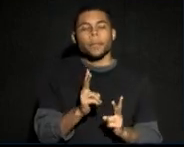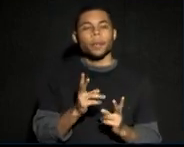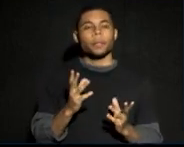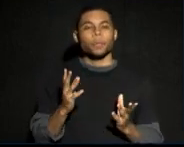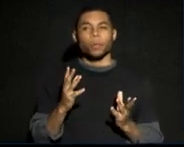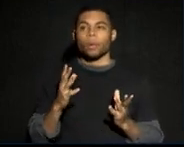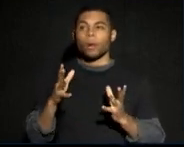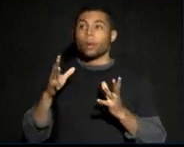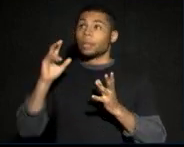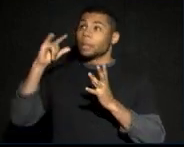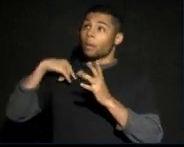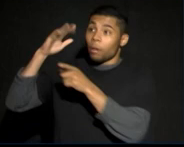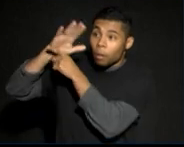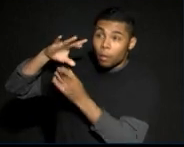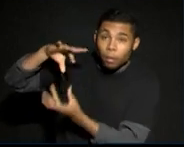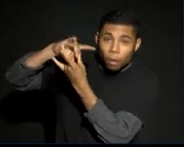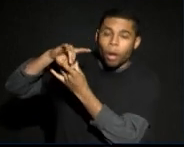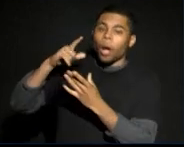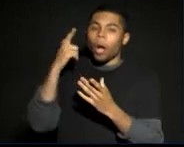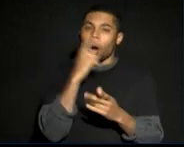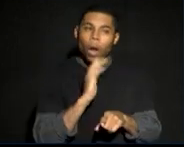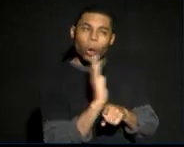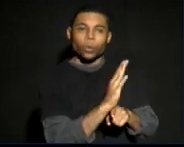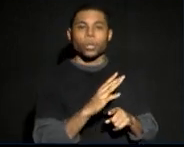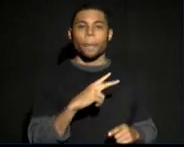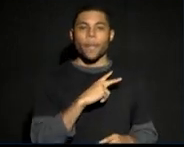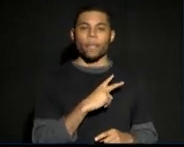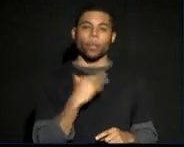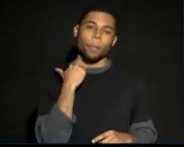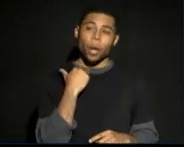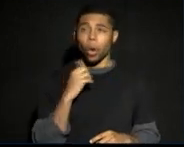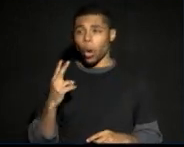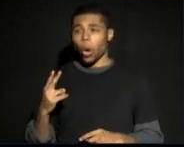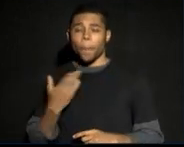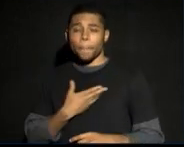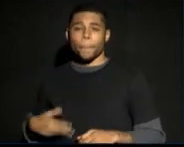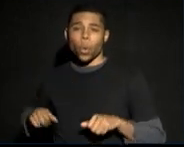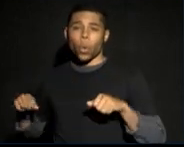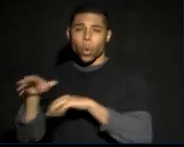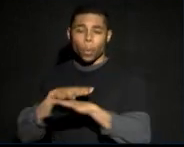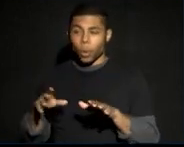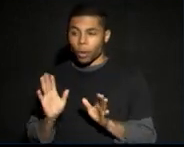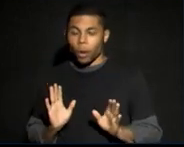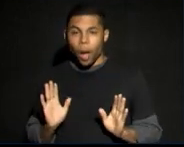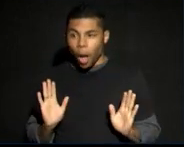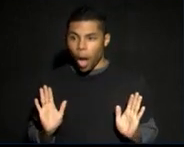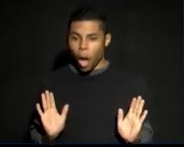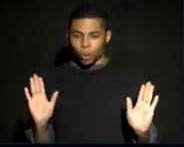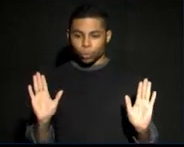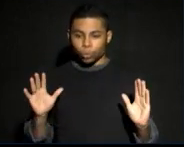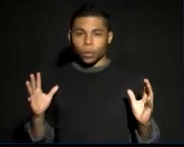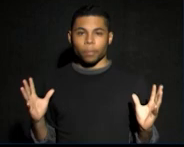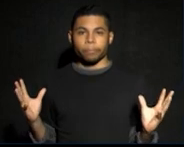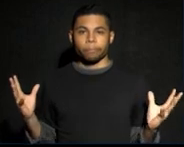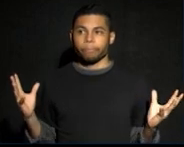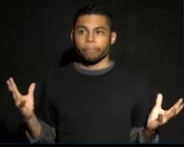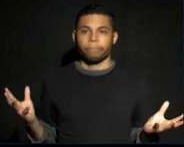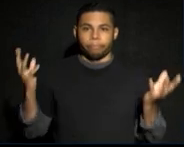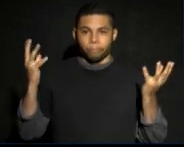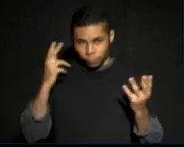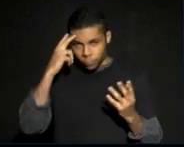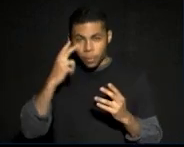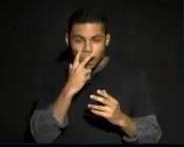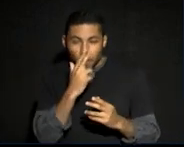mundo cresce tanto quanto os bancos quanto privado e o bolo como um todo e funciona como um redutor de mercado não não